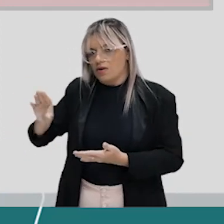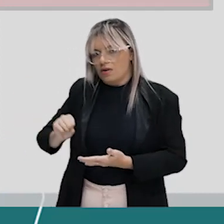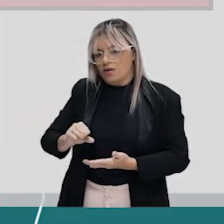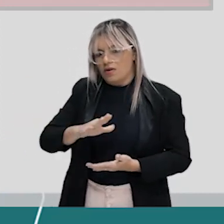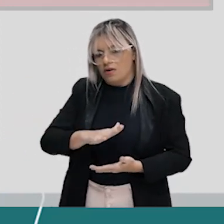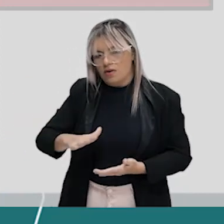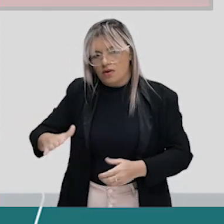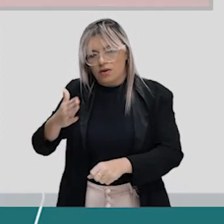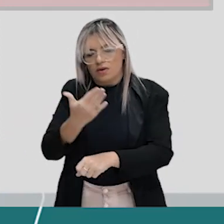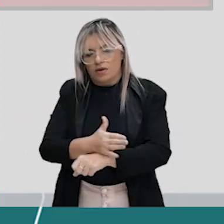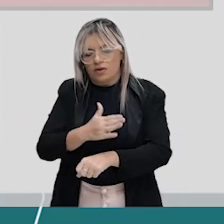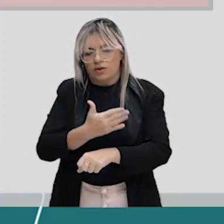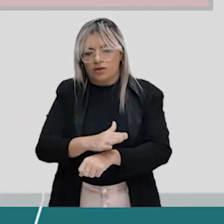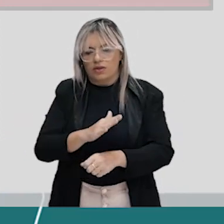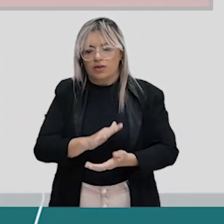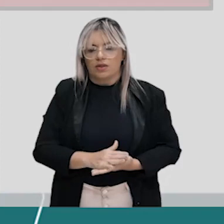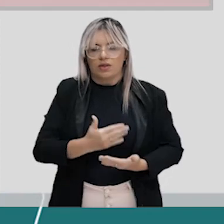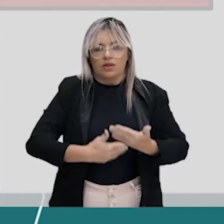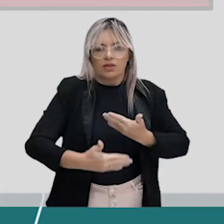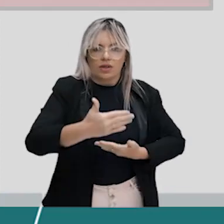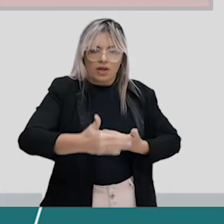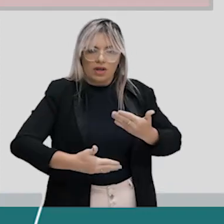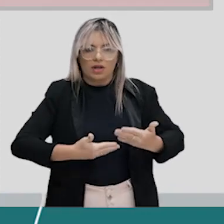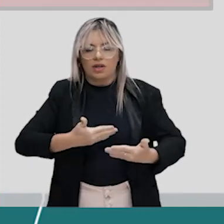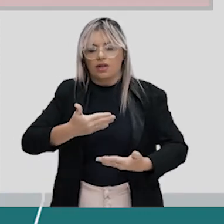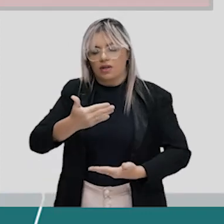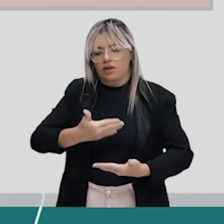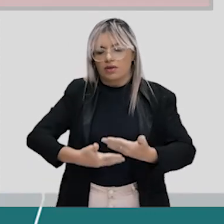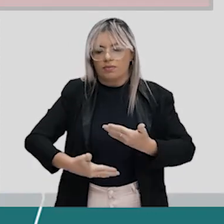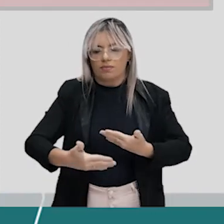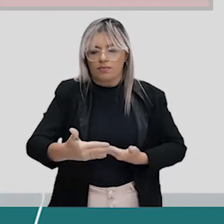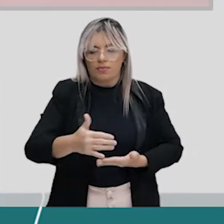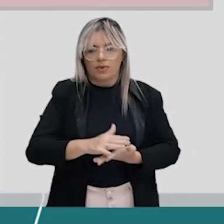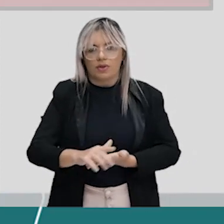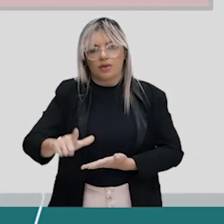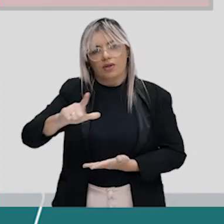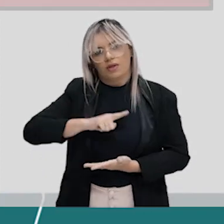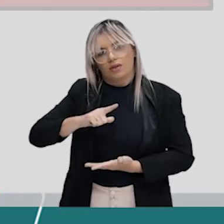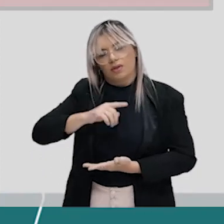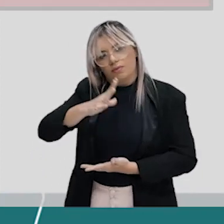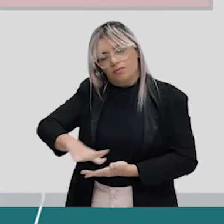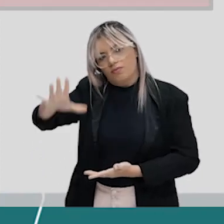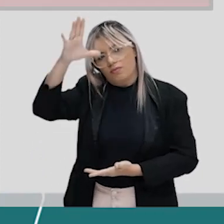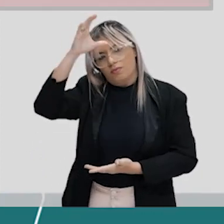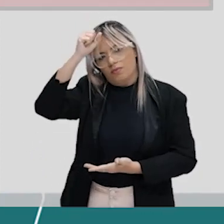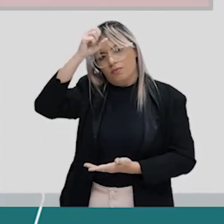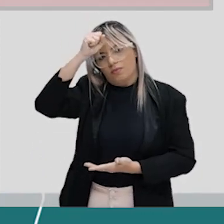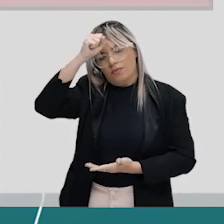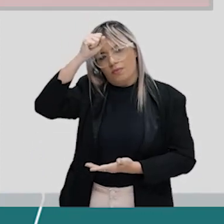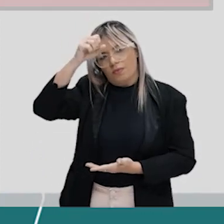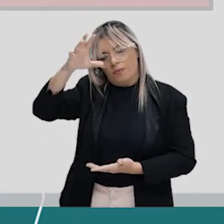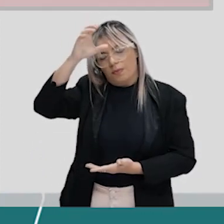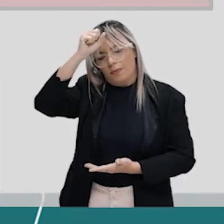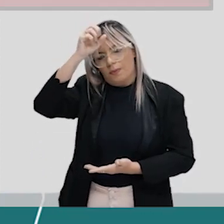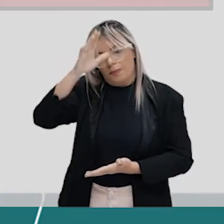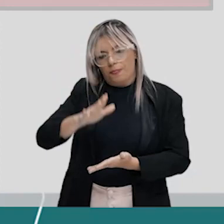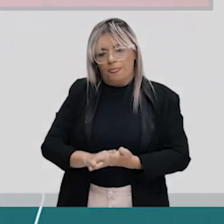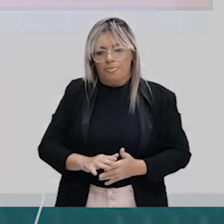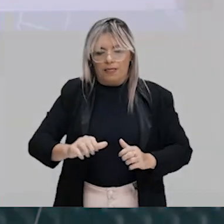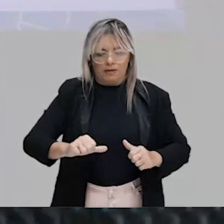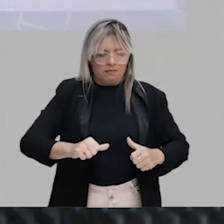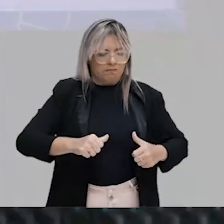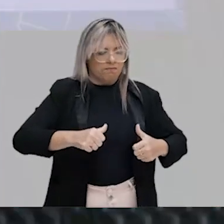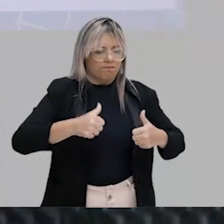um treino, estão ali socializando. Elas, além de aprenderem ali, aprimorarem,